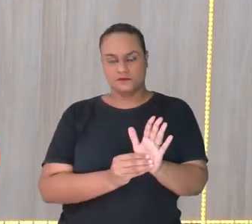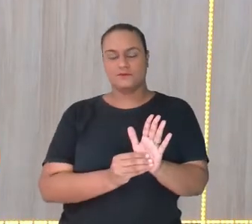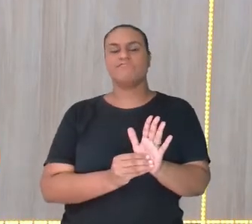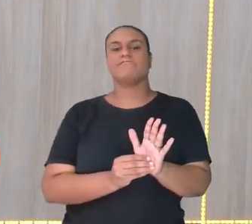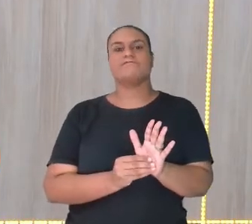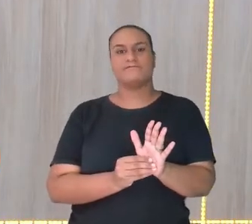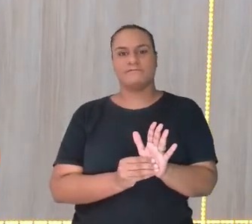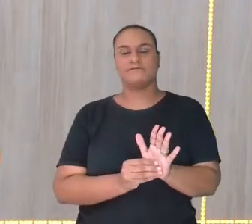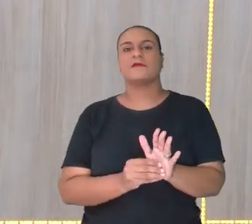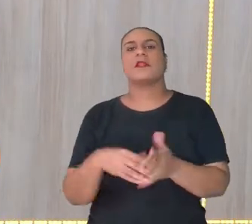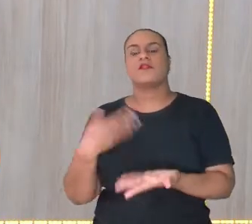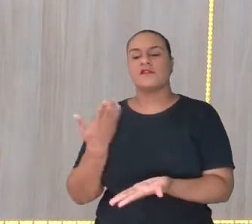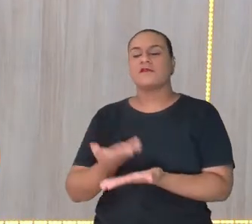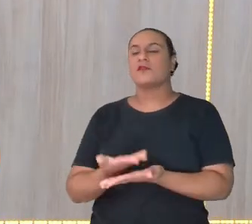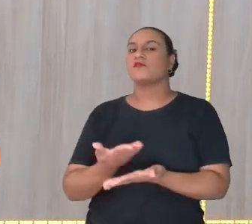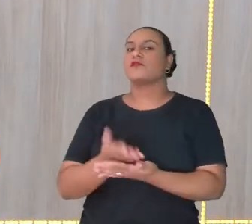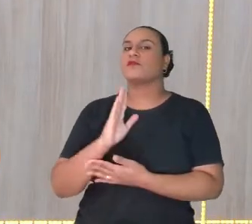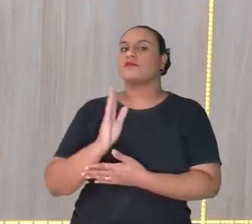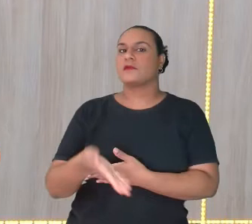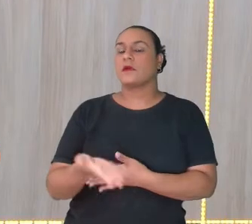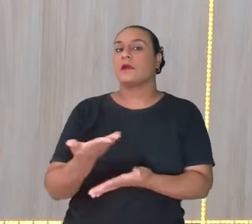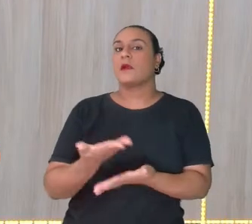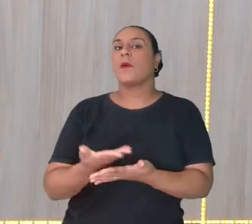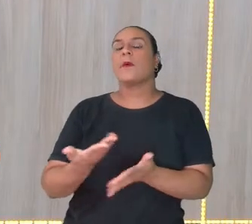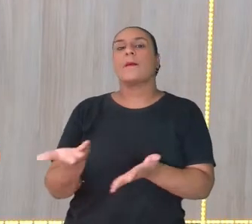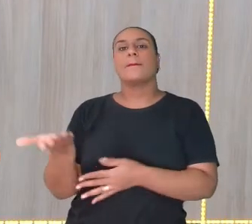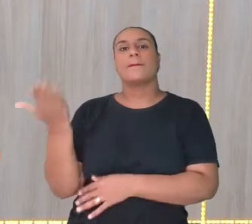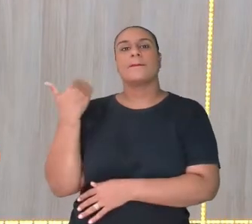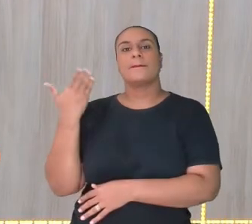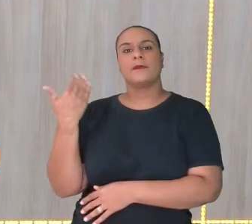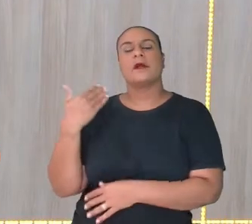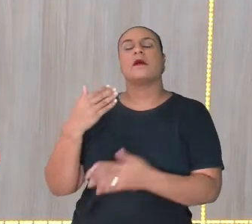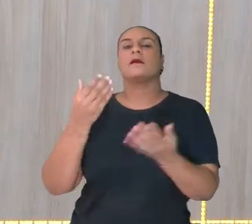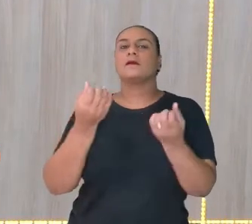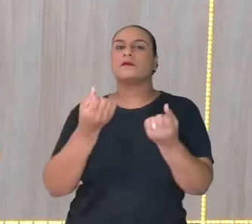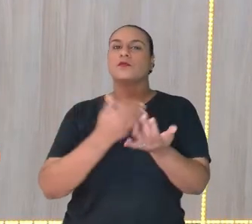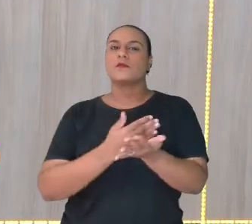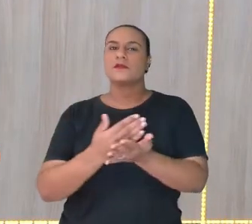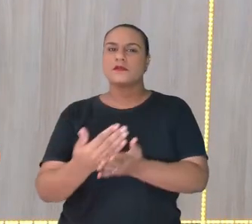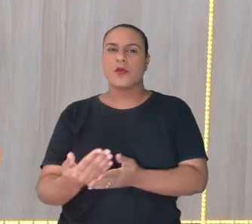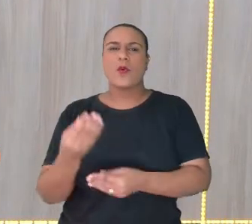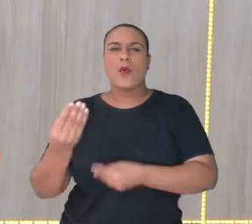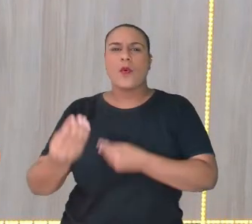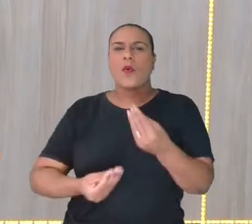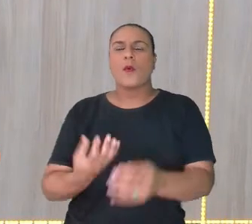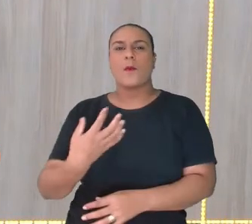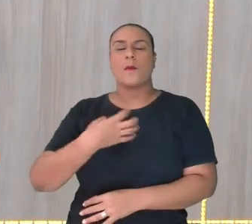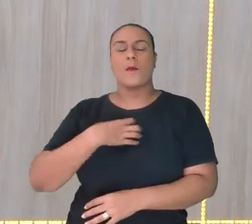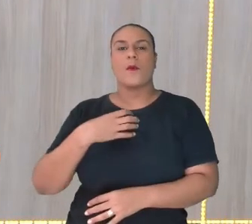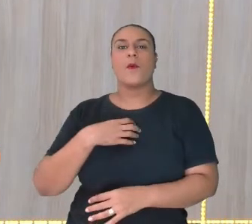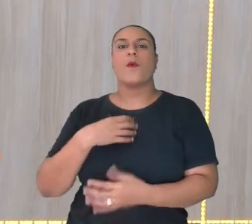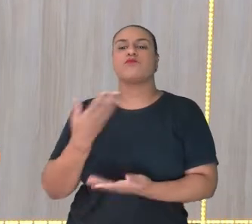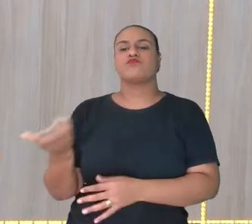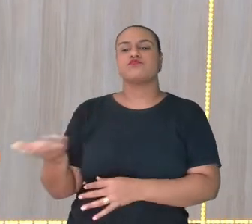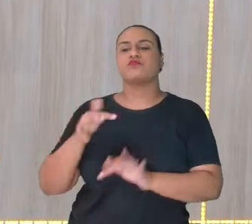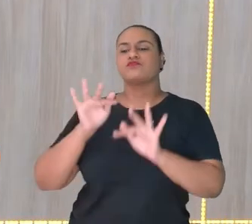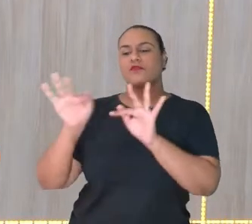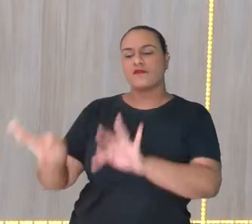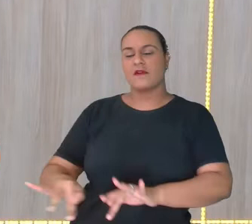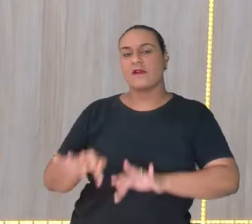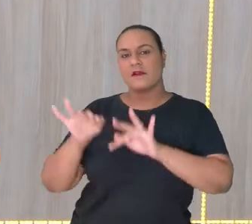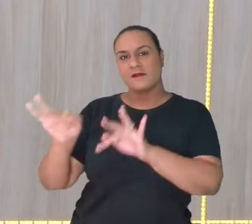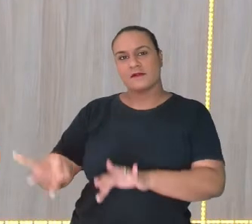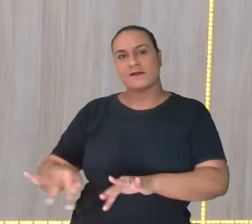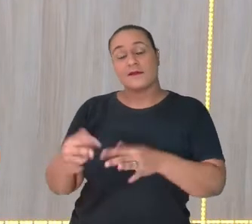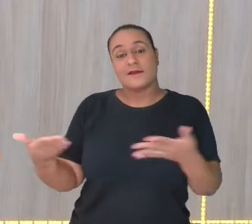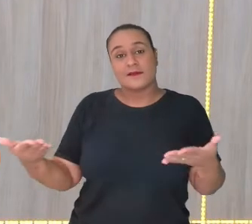vem desenvolvendo. Na aula passada a gente começou a falar sobre o modo de produção feudal. E hoje a gente